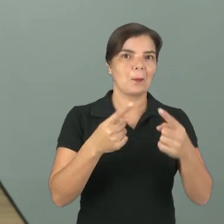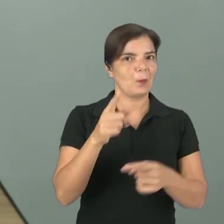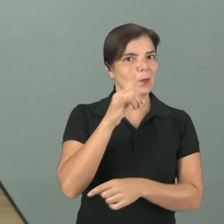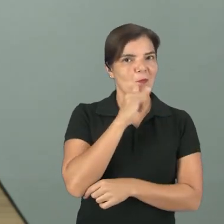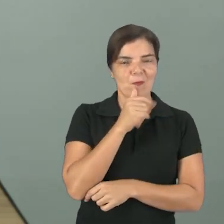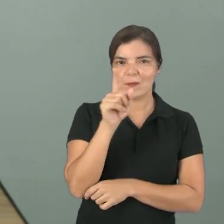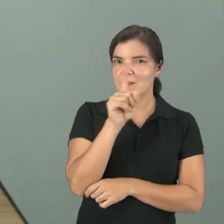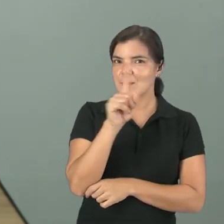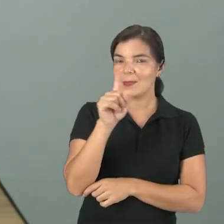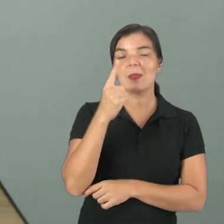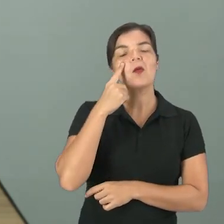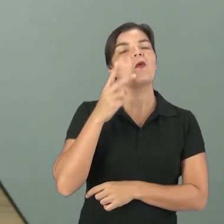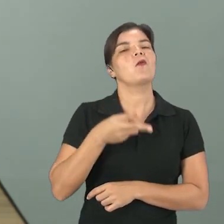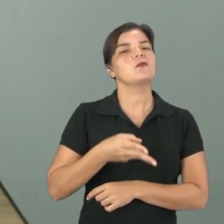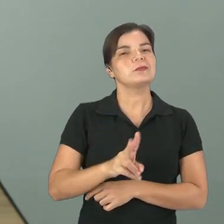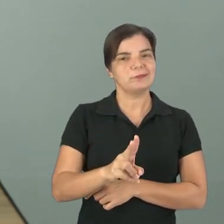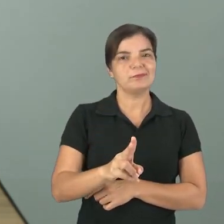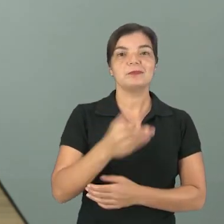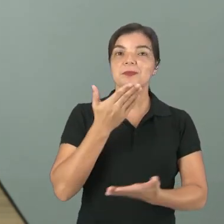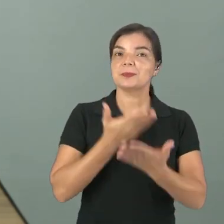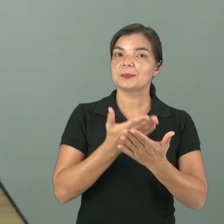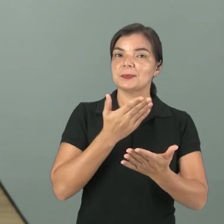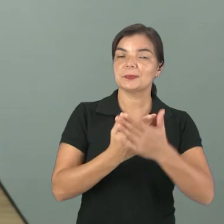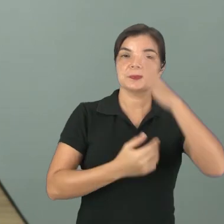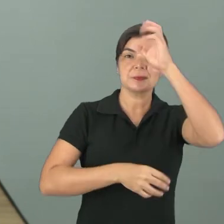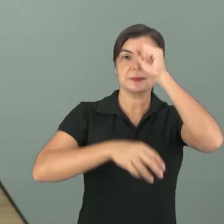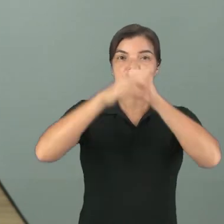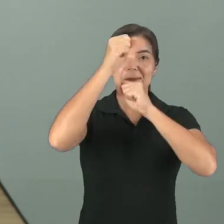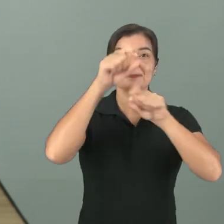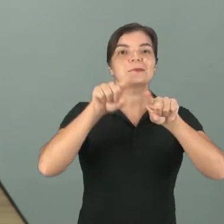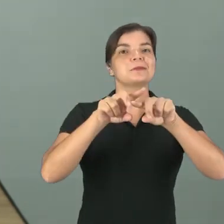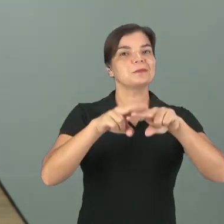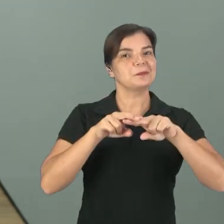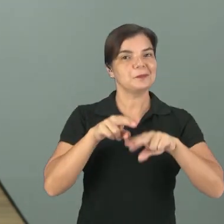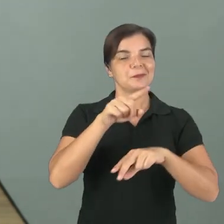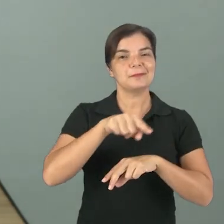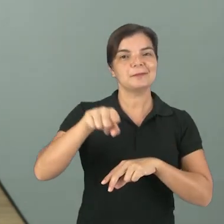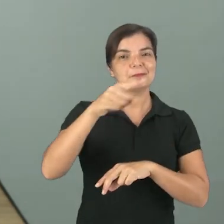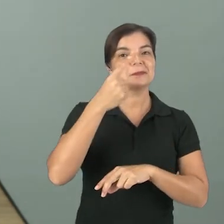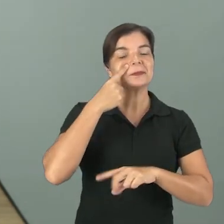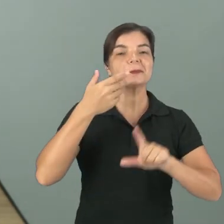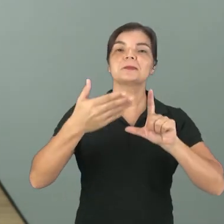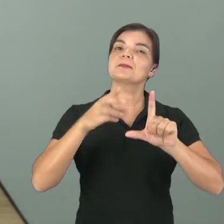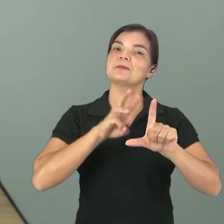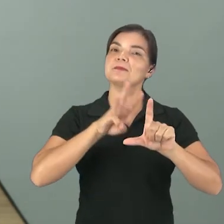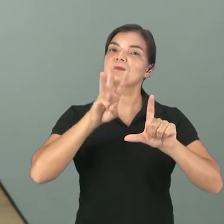não fique triste, nós vamos continuar estudando e aprendendo. E para isso é só você